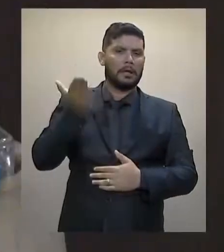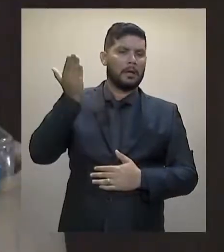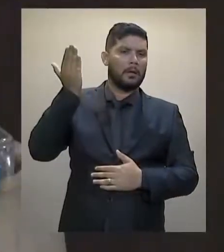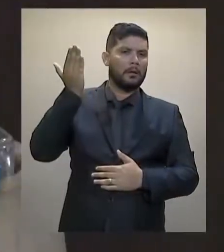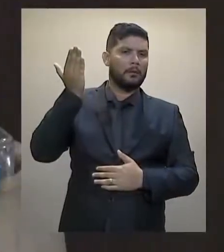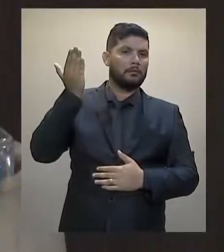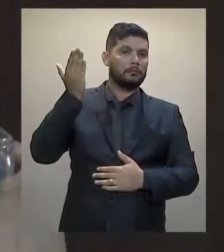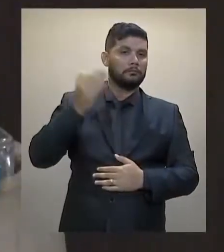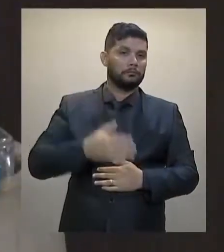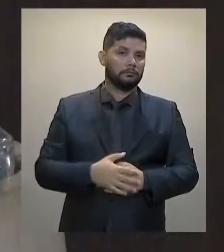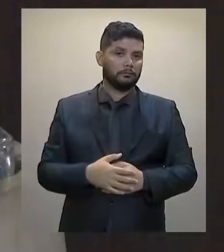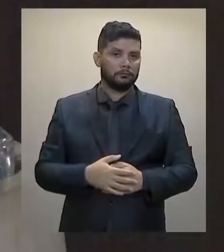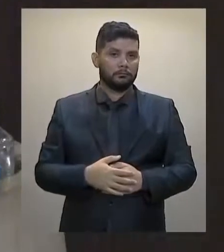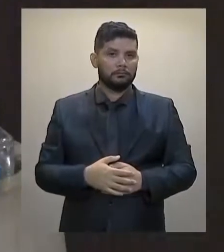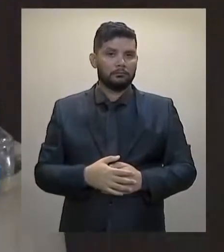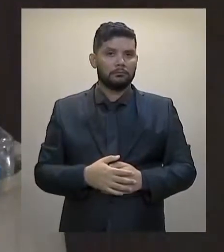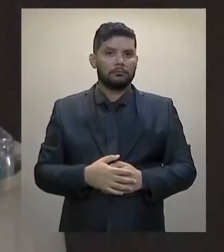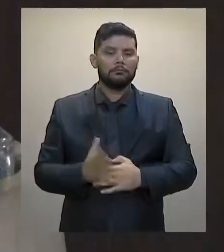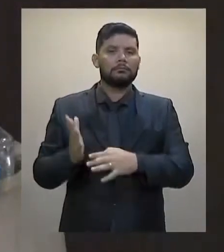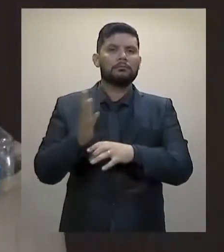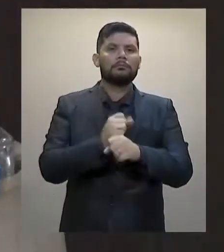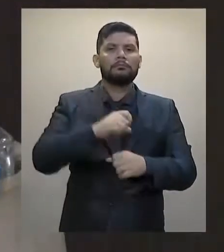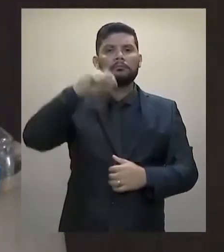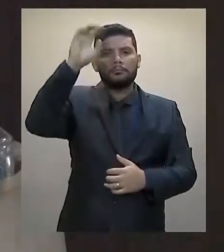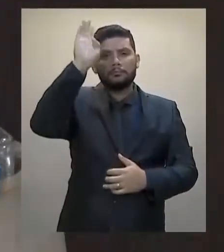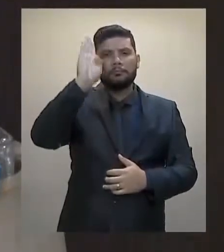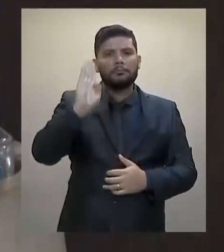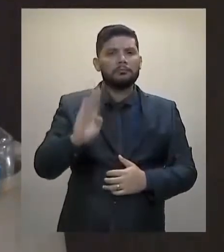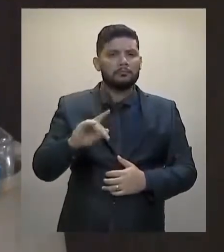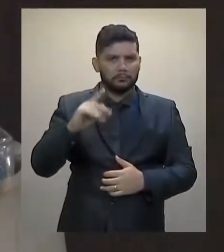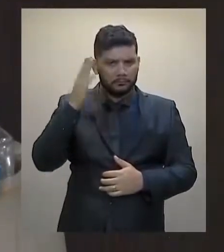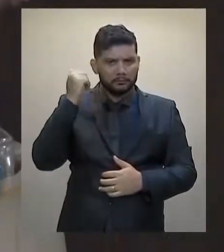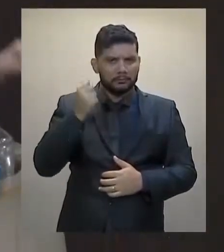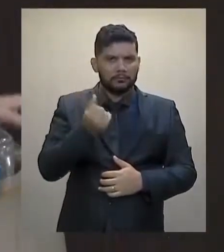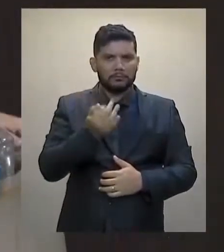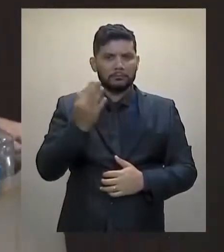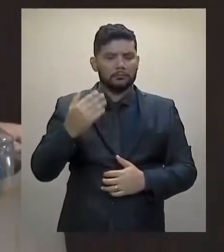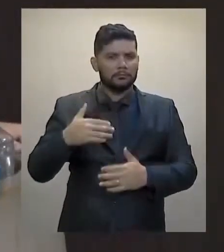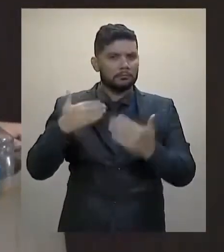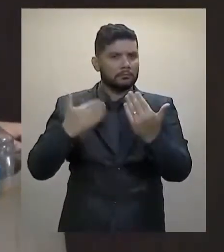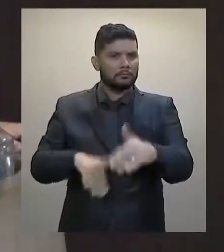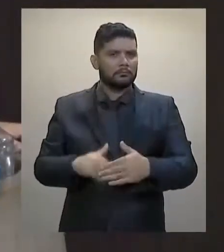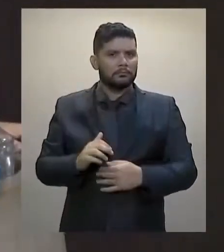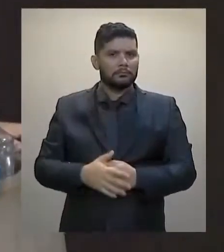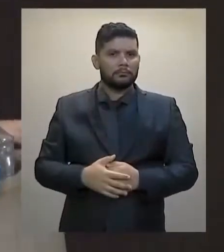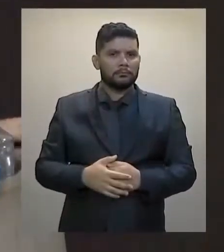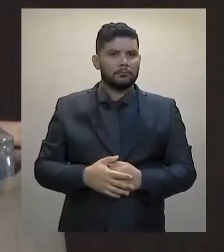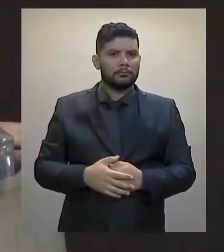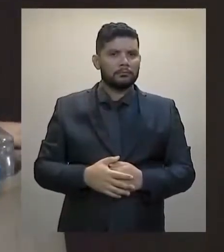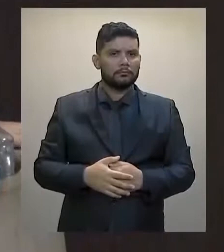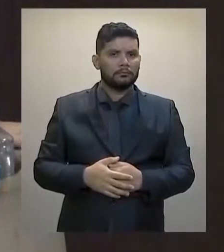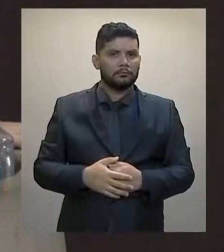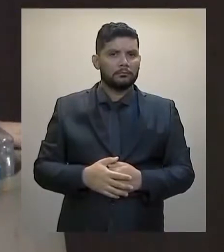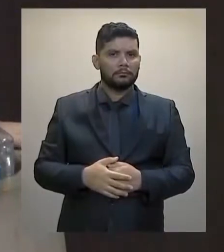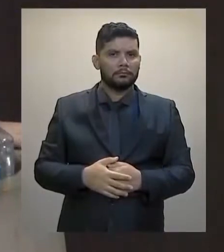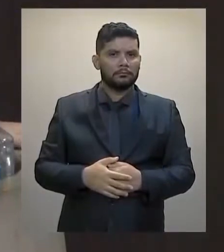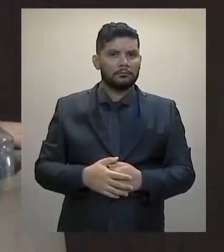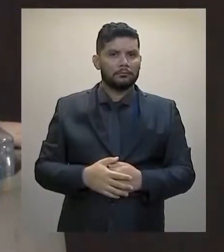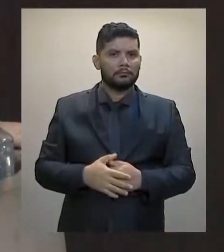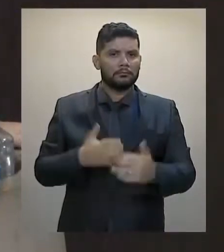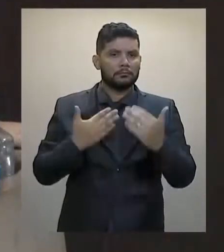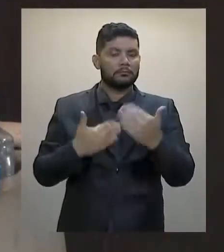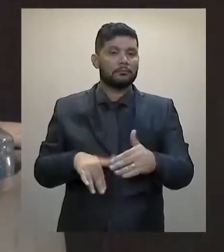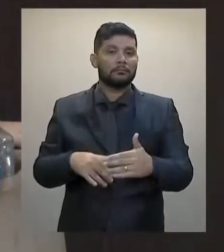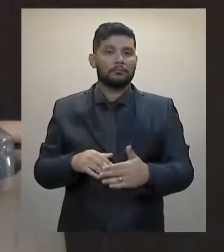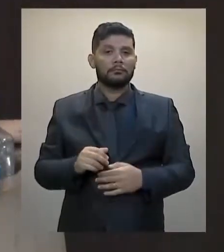Vocês sabem quantos servidores tem no Brasil? De toda a população brasileira, os servidores não